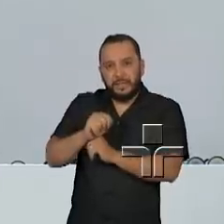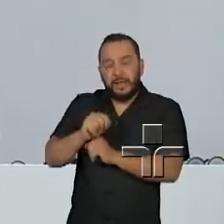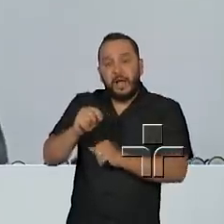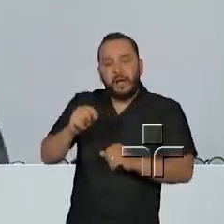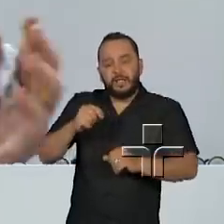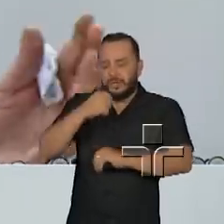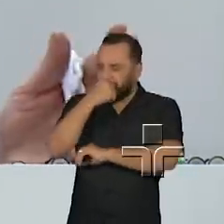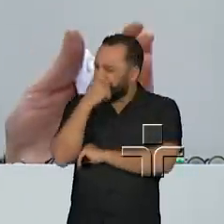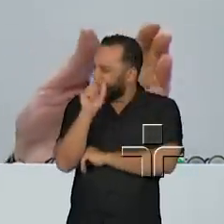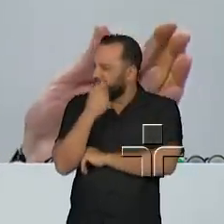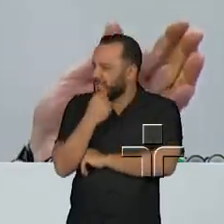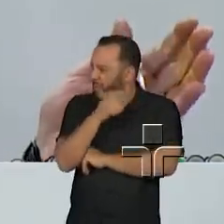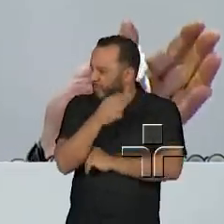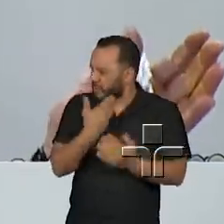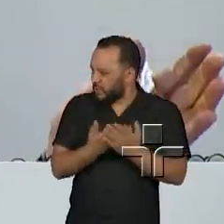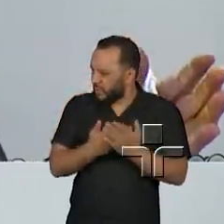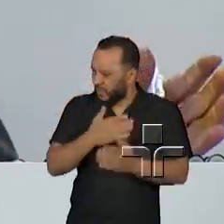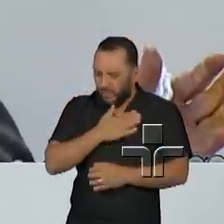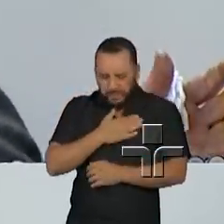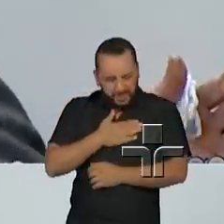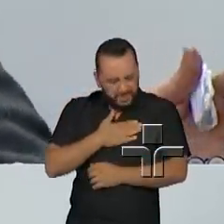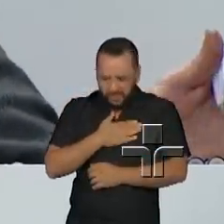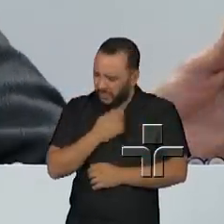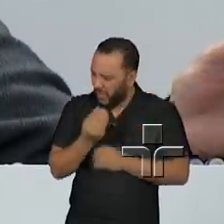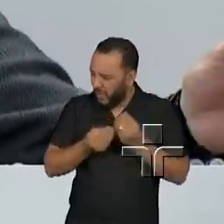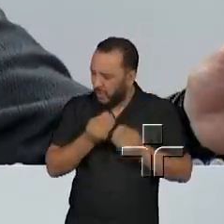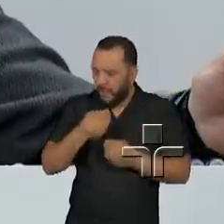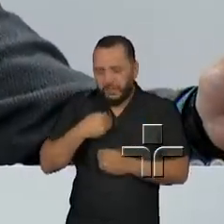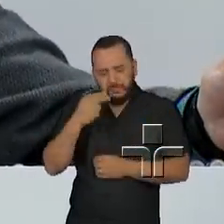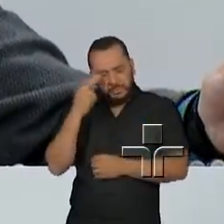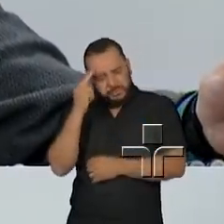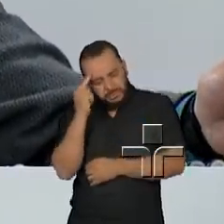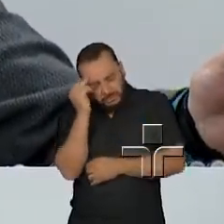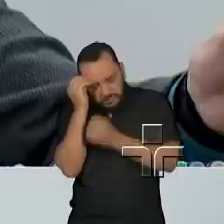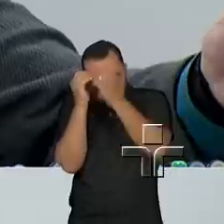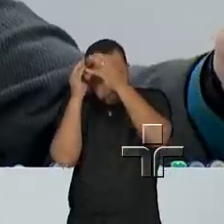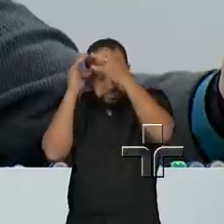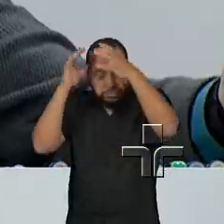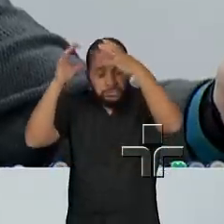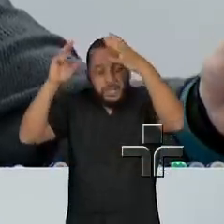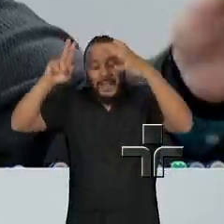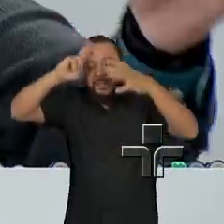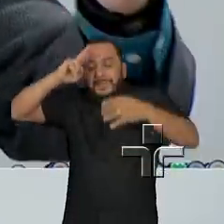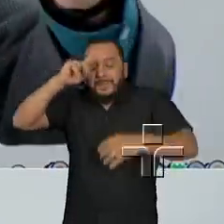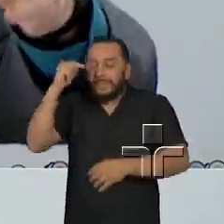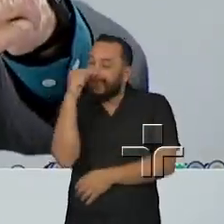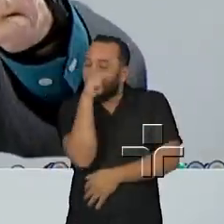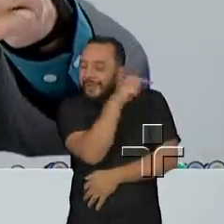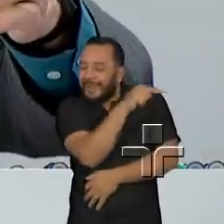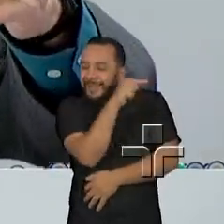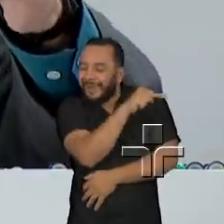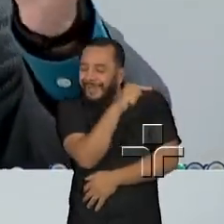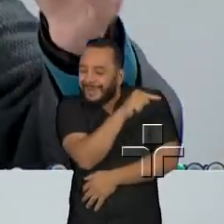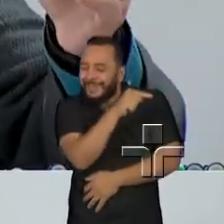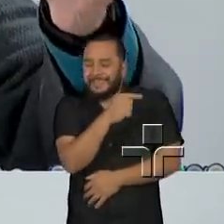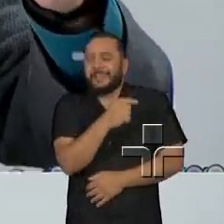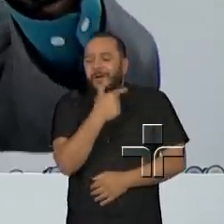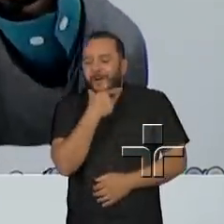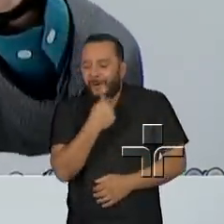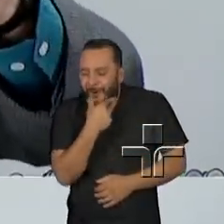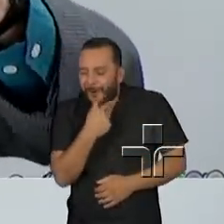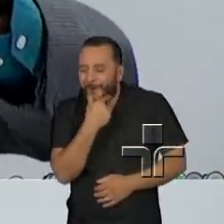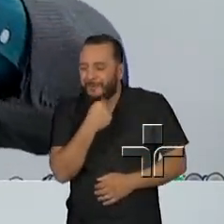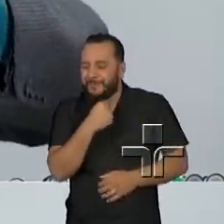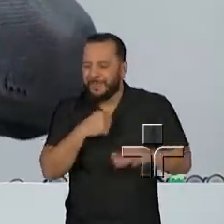quando a diretora entrou comigo e meu irmão aos 8 anos de idade na escola, falou, esses são os novos alunos, acomodem entre vocês. Eu